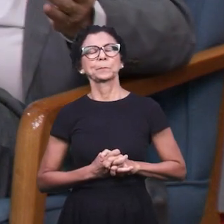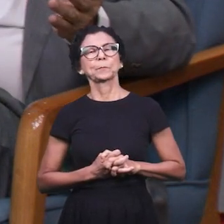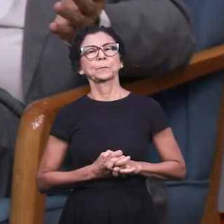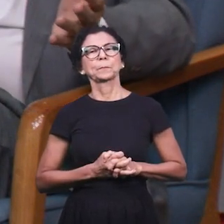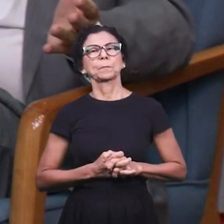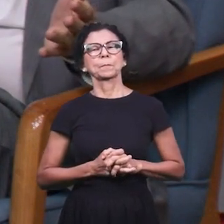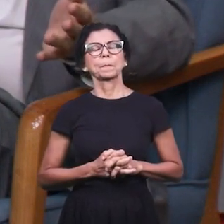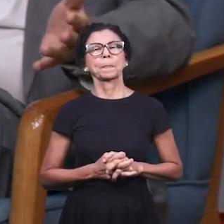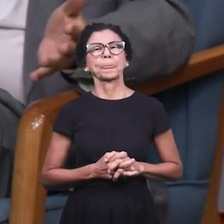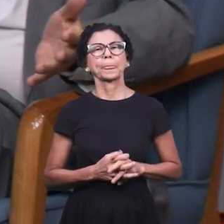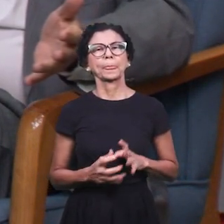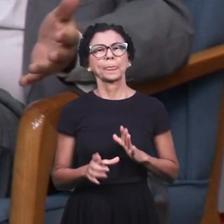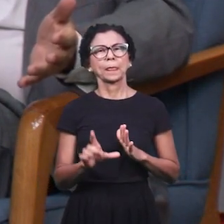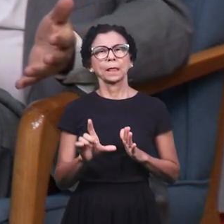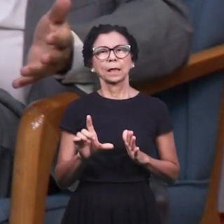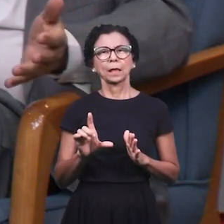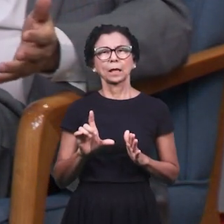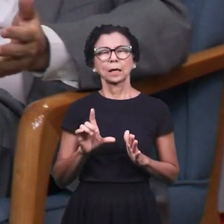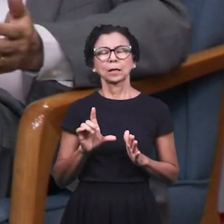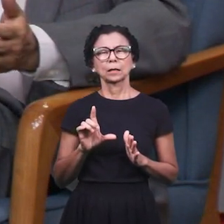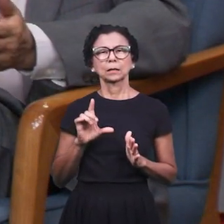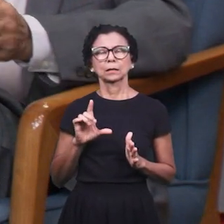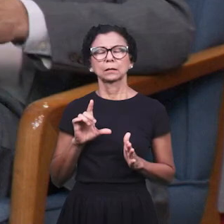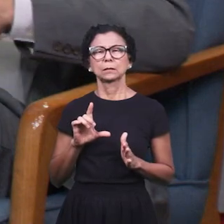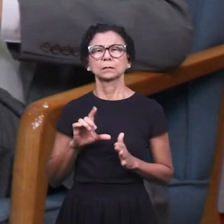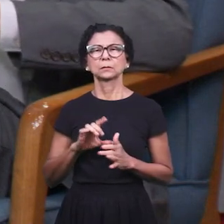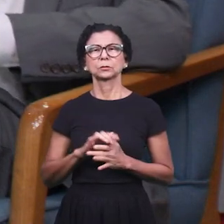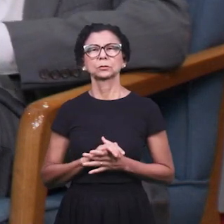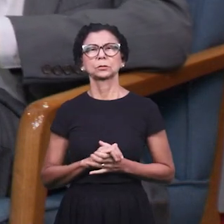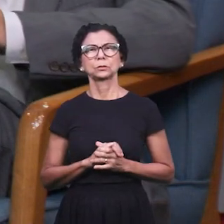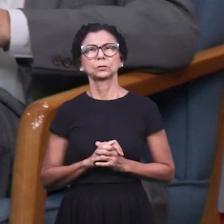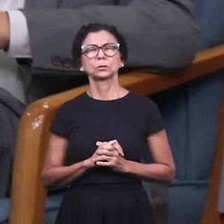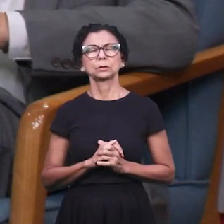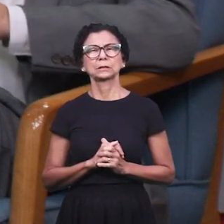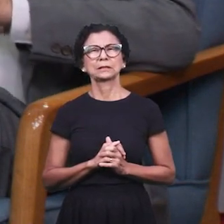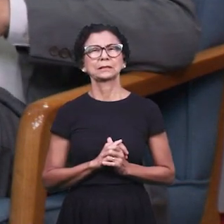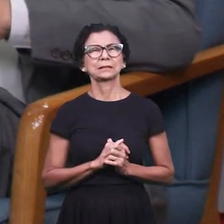Antes de nós praticarmos o clamor, aquelas